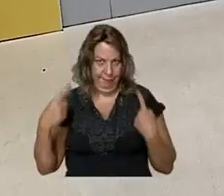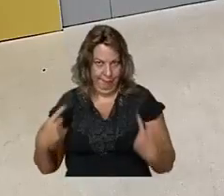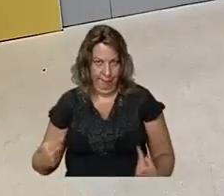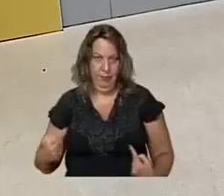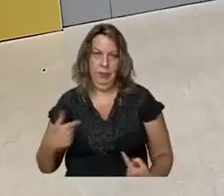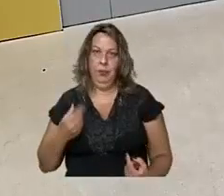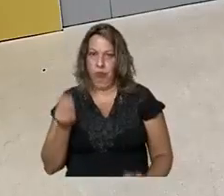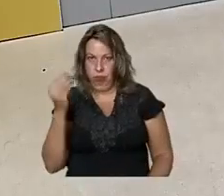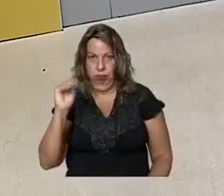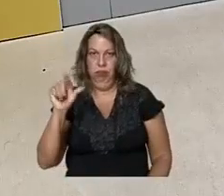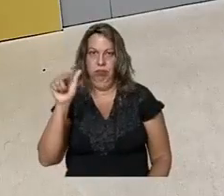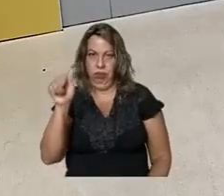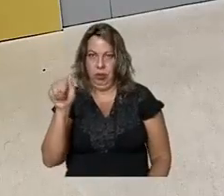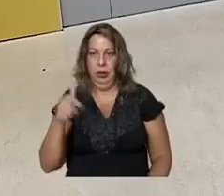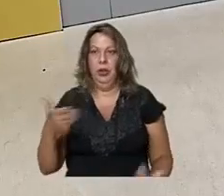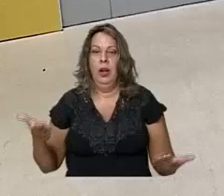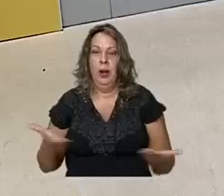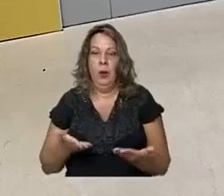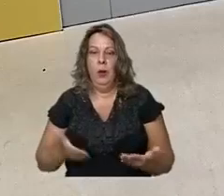coloca lá no painel. E o